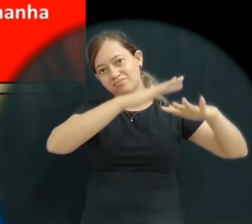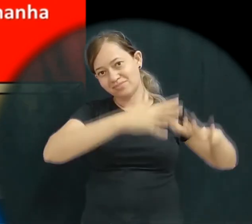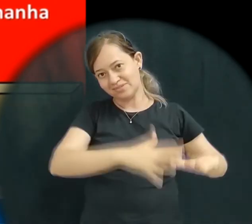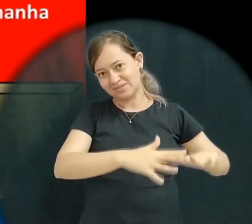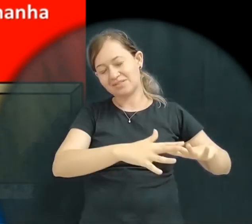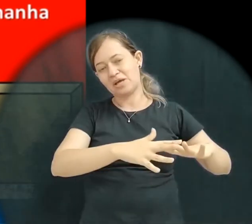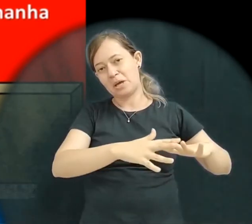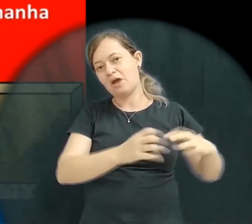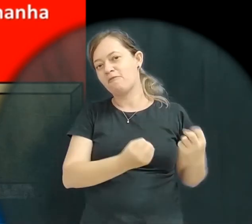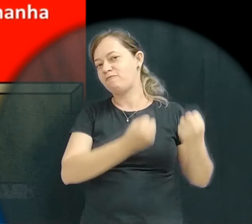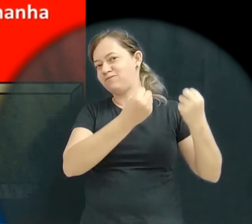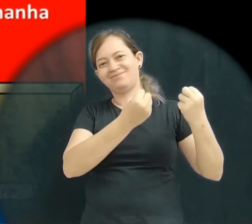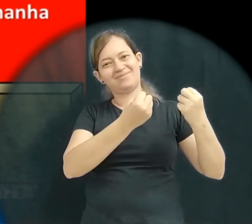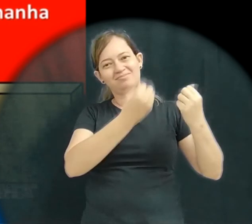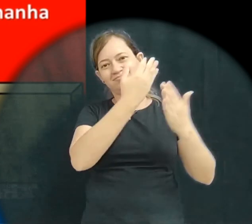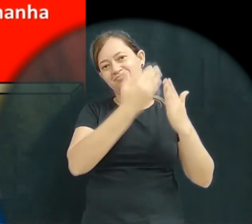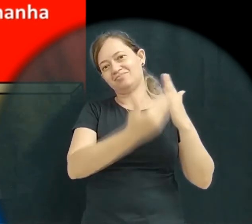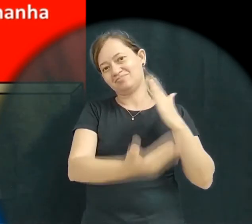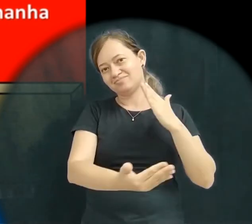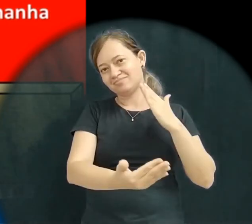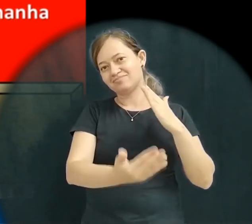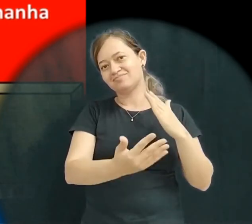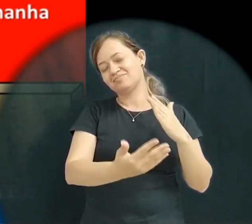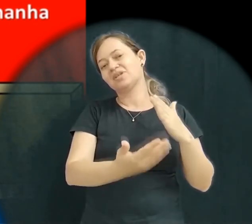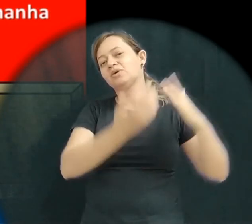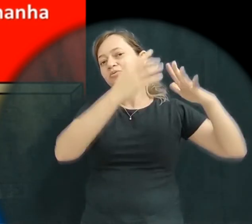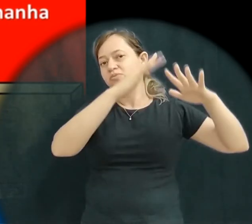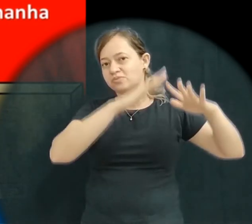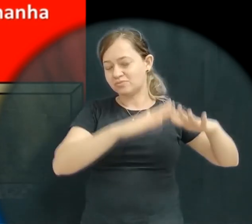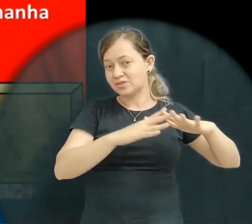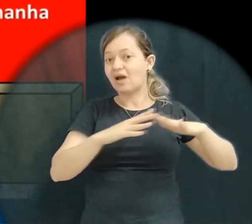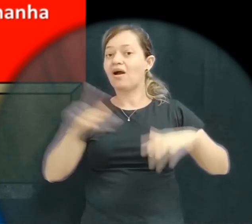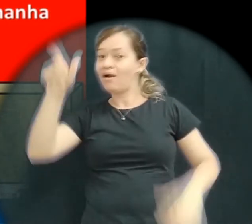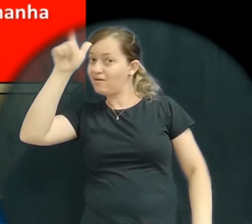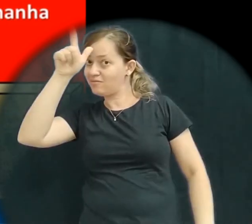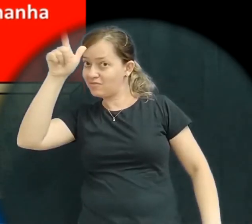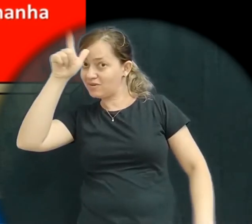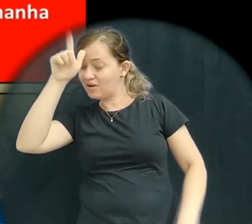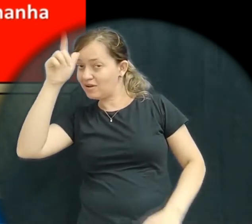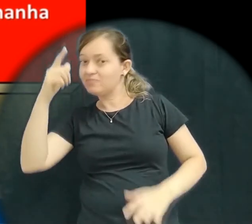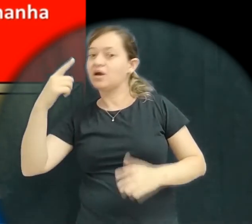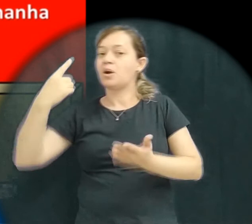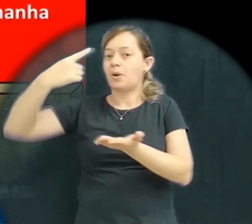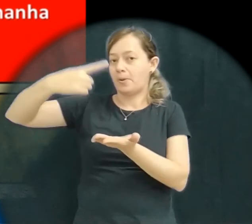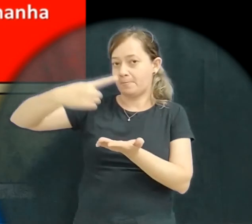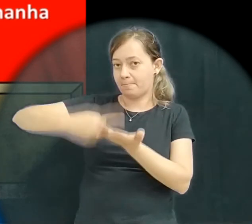e não mais tinha condição de sustentar as suas repúblicas. A Alemanha se